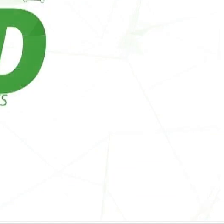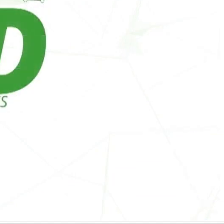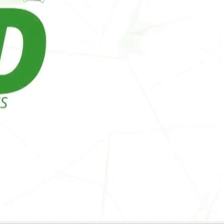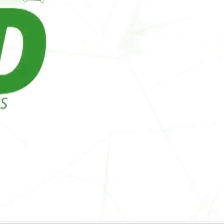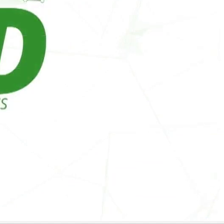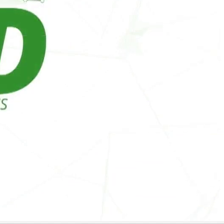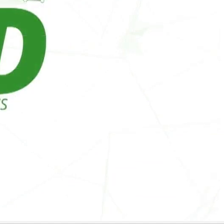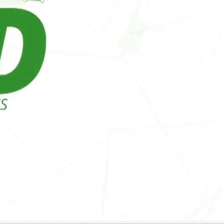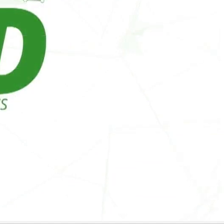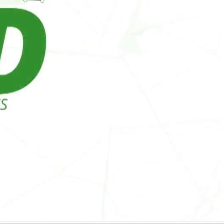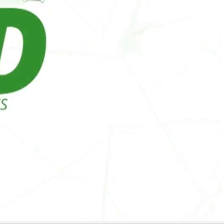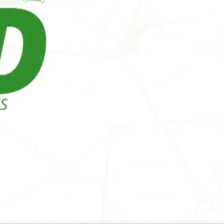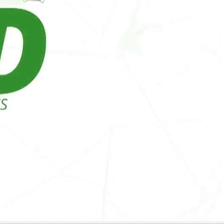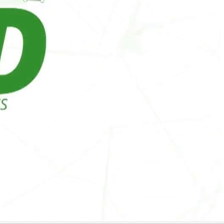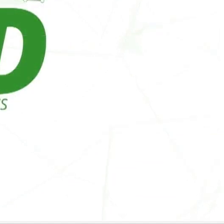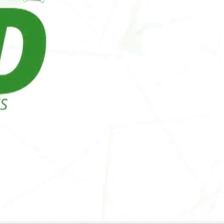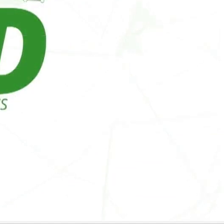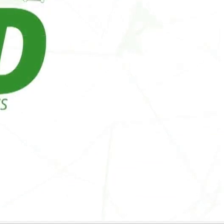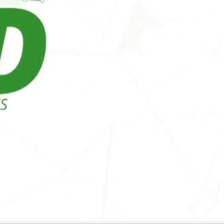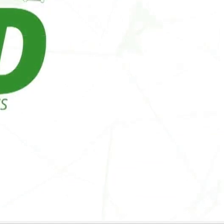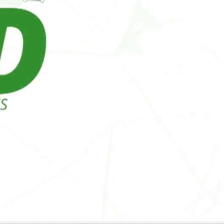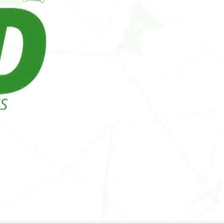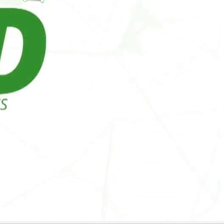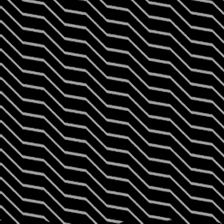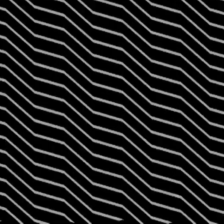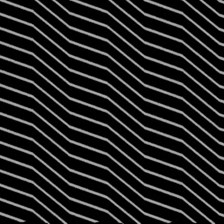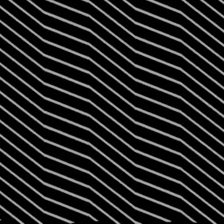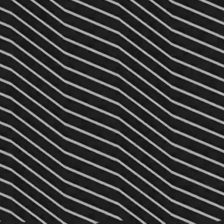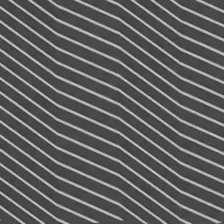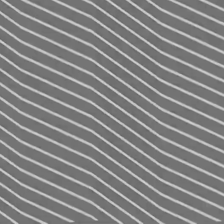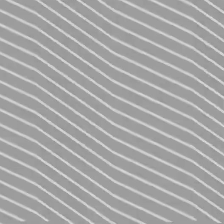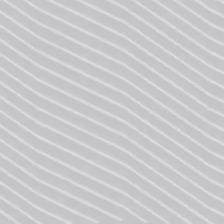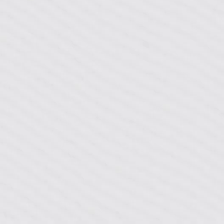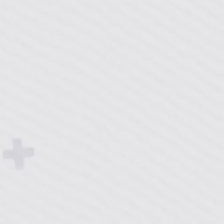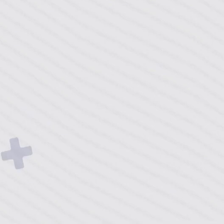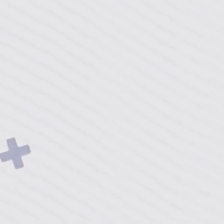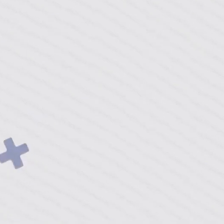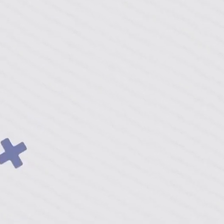Educação à distância, mudando realidades.